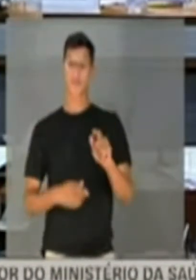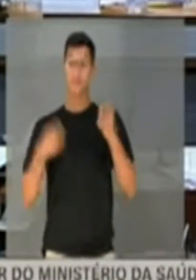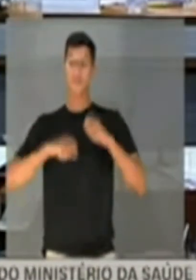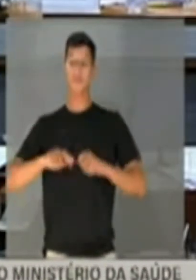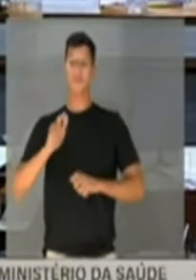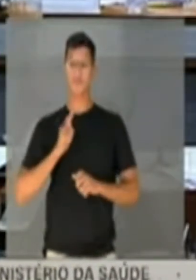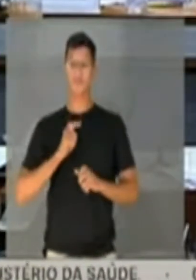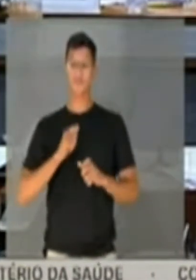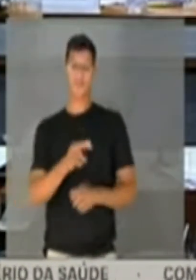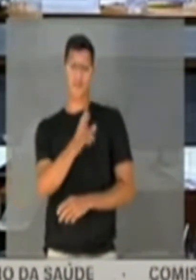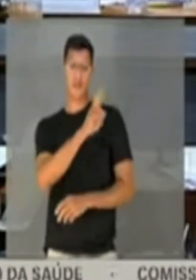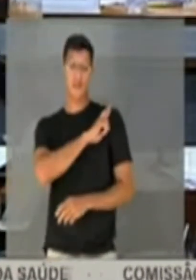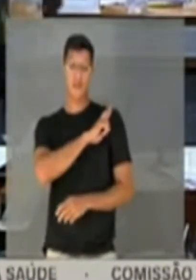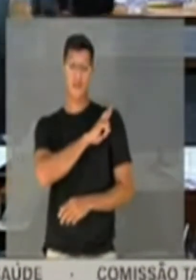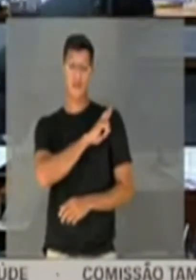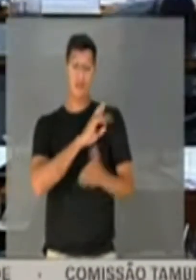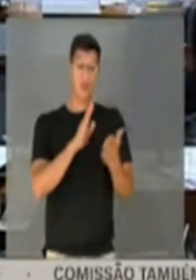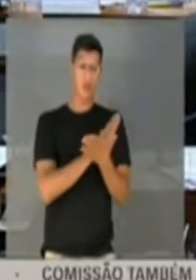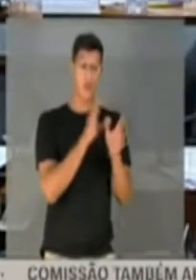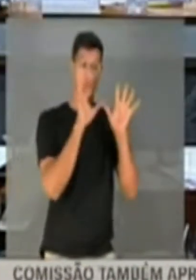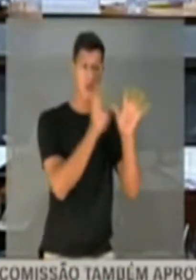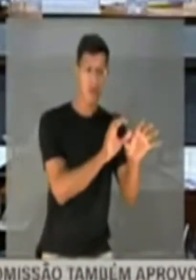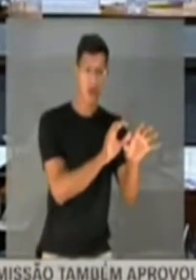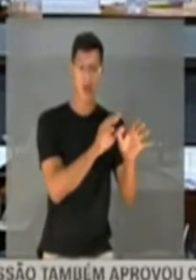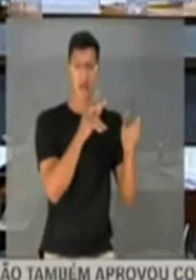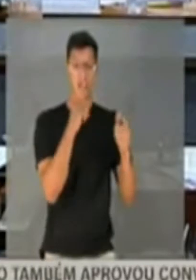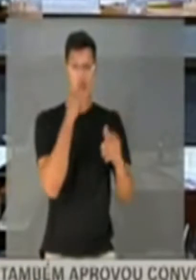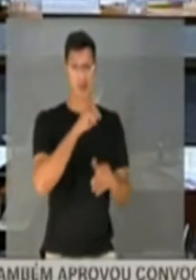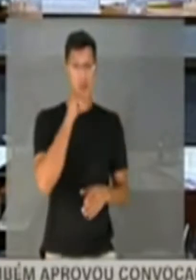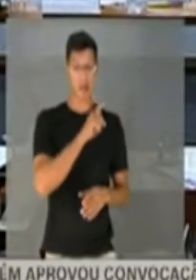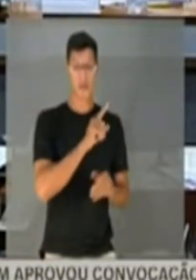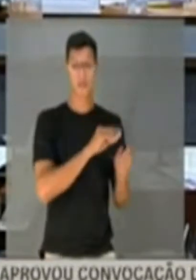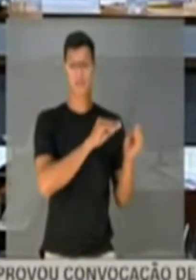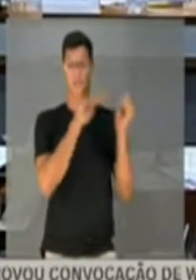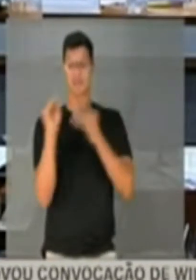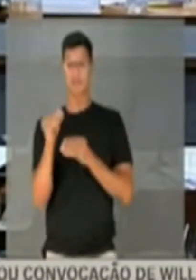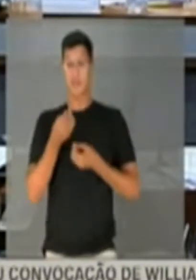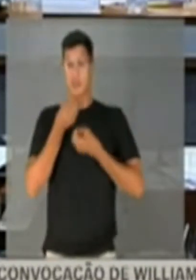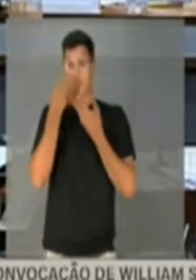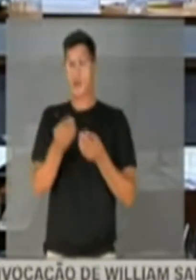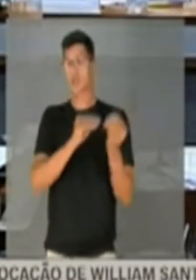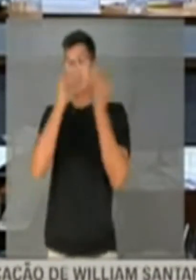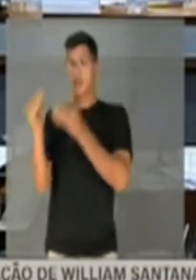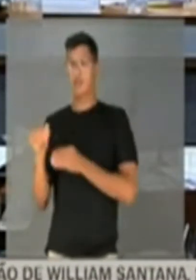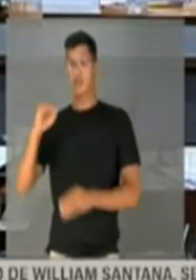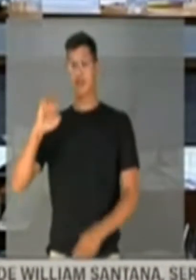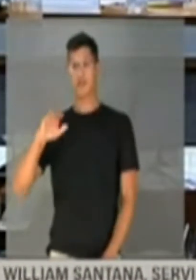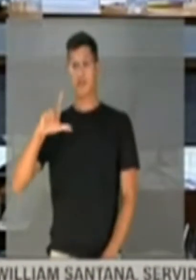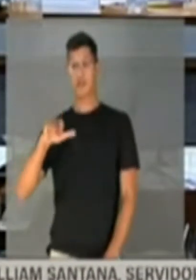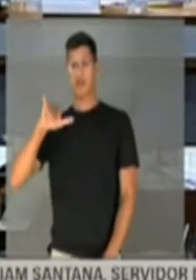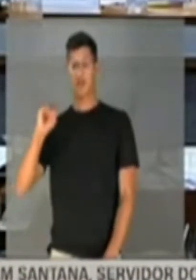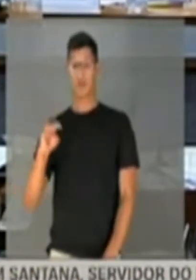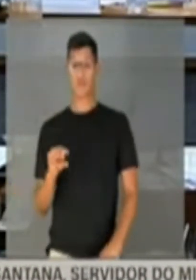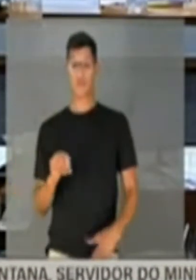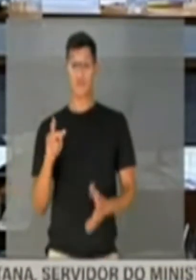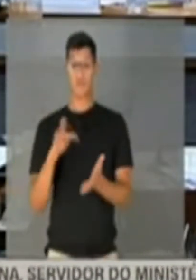ser atribuído a alguém, qualquer irregularidade, o depoente está atribuindo ao secretário executivo. Pois é,